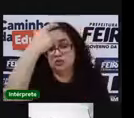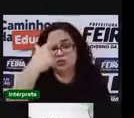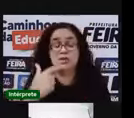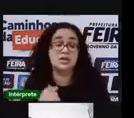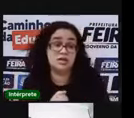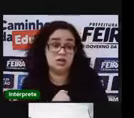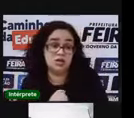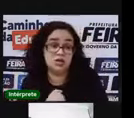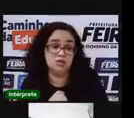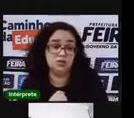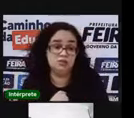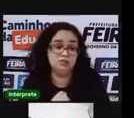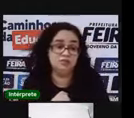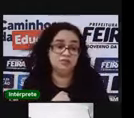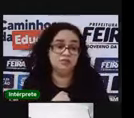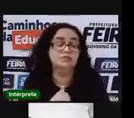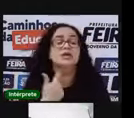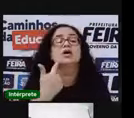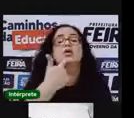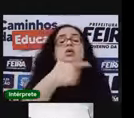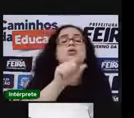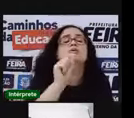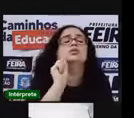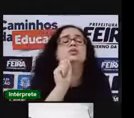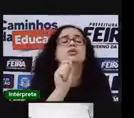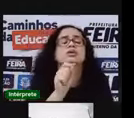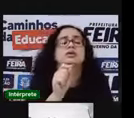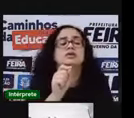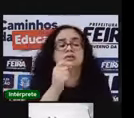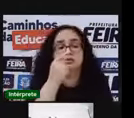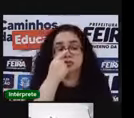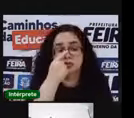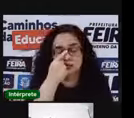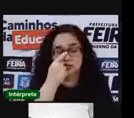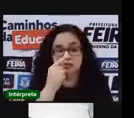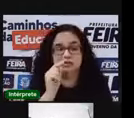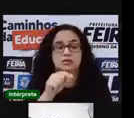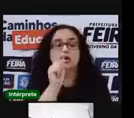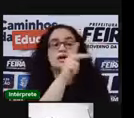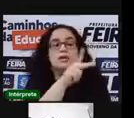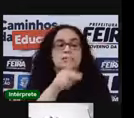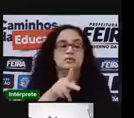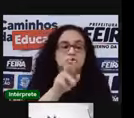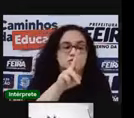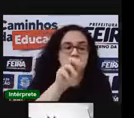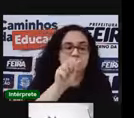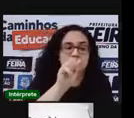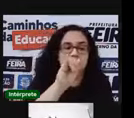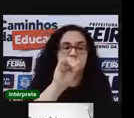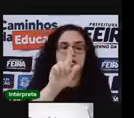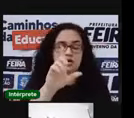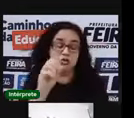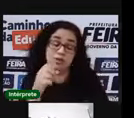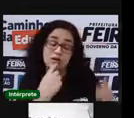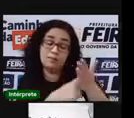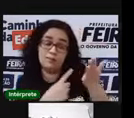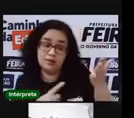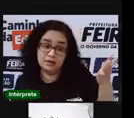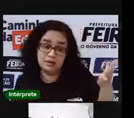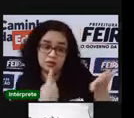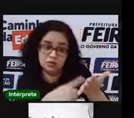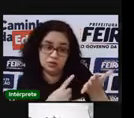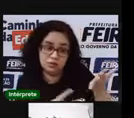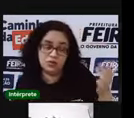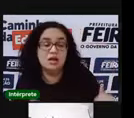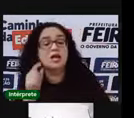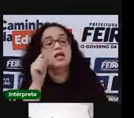eu. E esse outro é quem, gente? A Prorraiuda pediu para vocês pegarem os caderninhos, não é? De vocês, os cadernos,